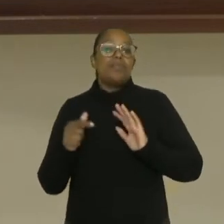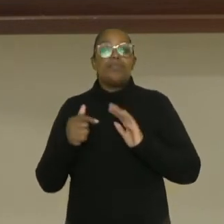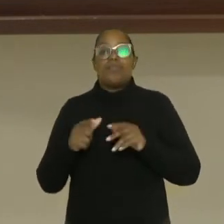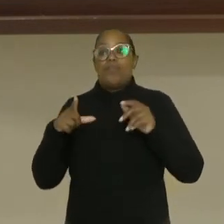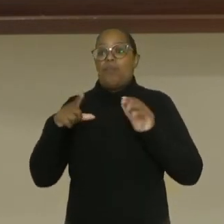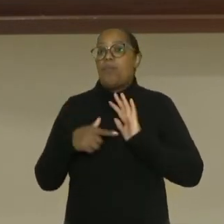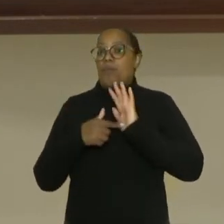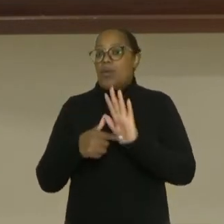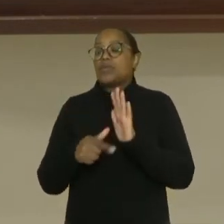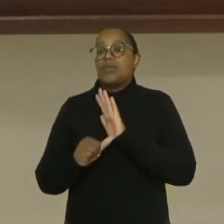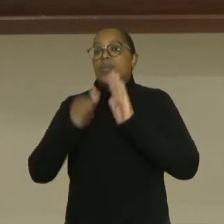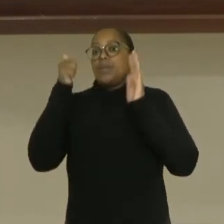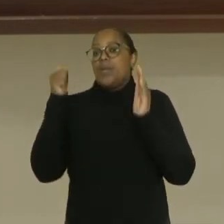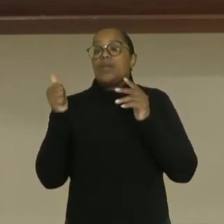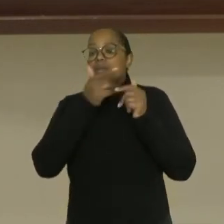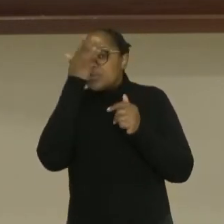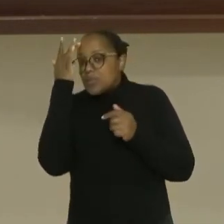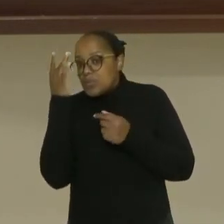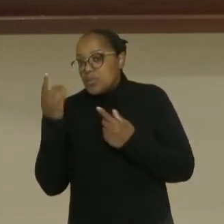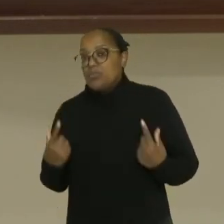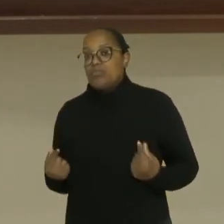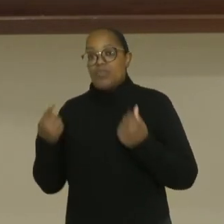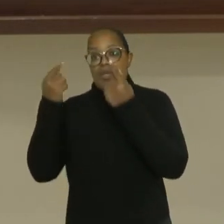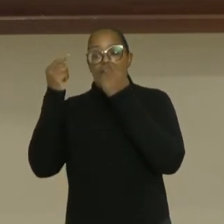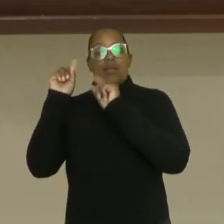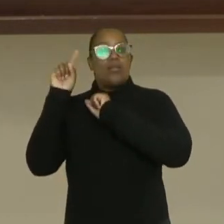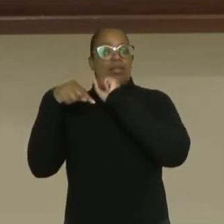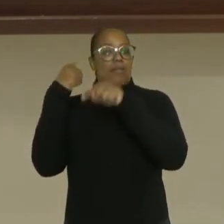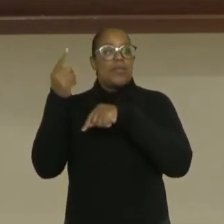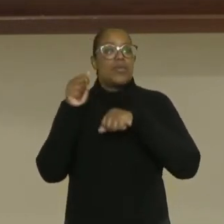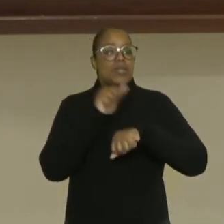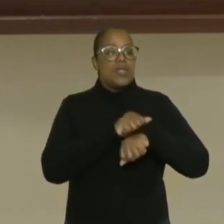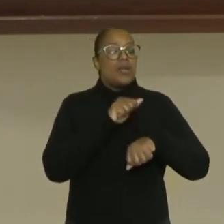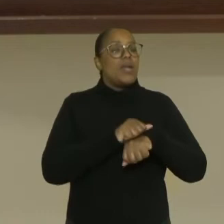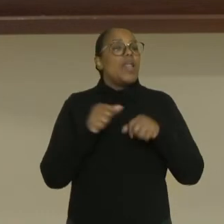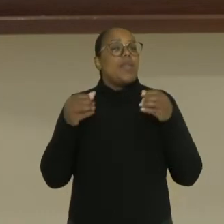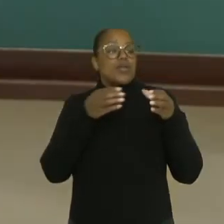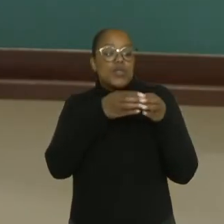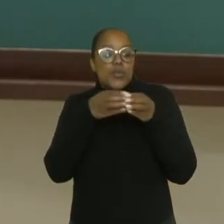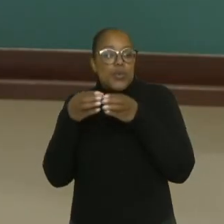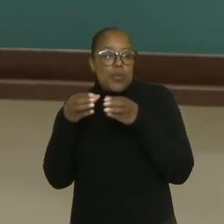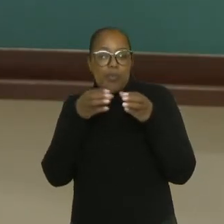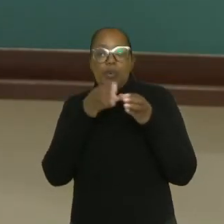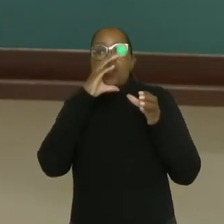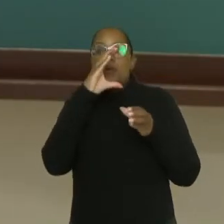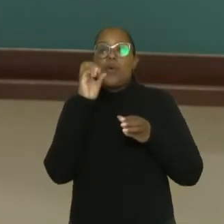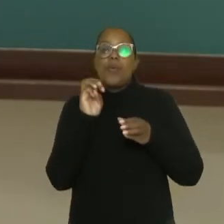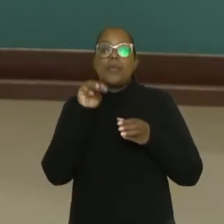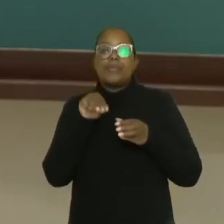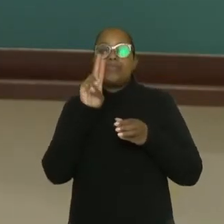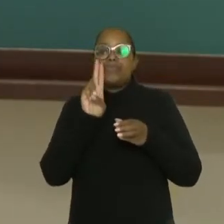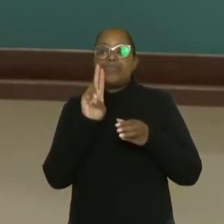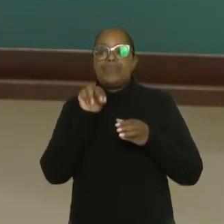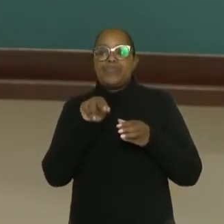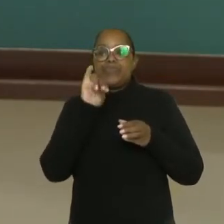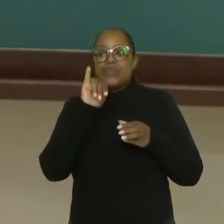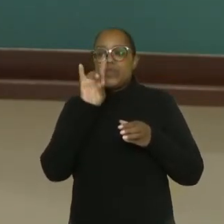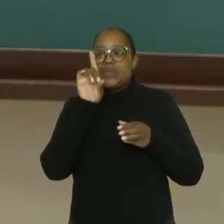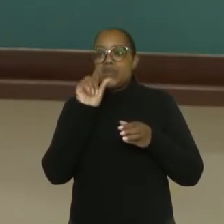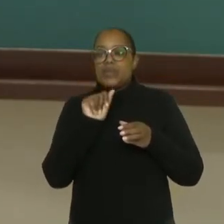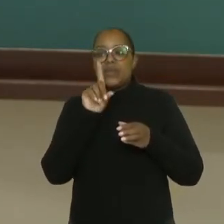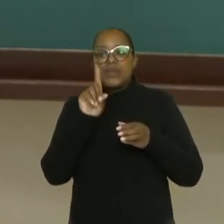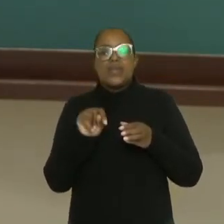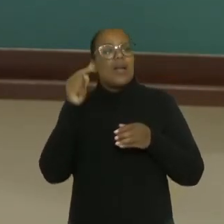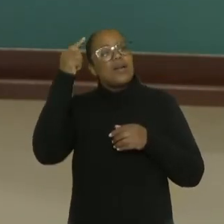essa sociedade vulnerável mesmo. E aí, essa comunidade, né? E pensem muito nessa